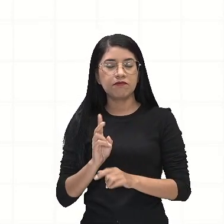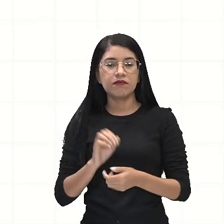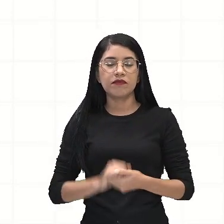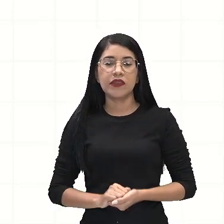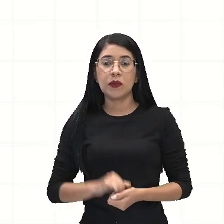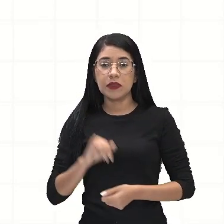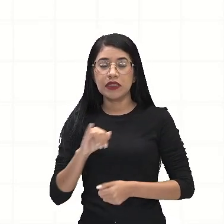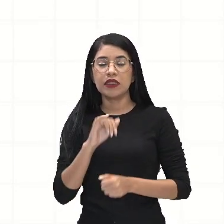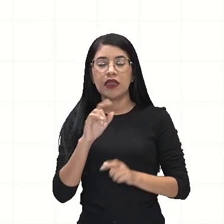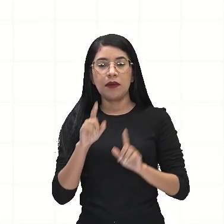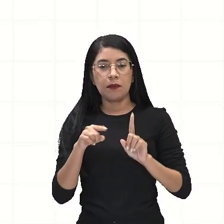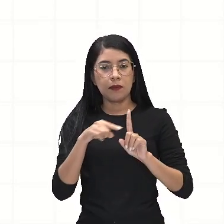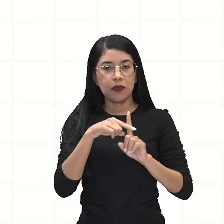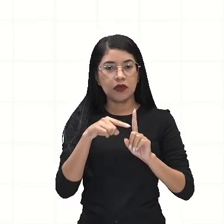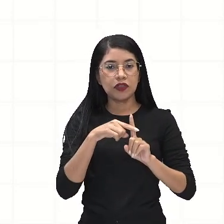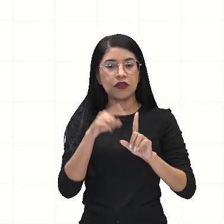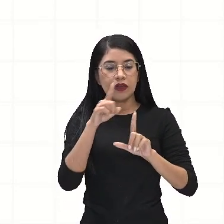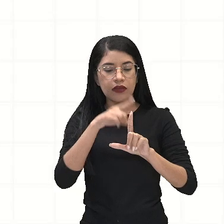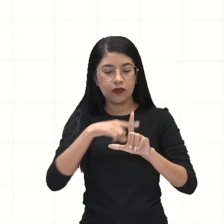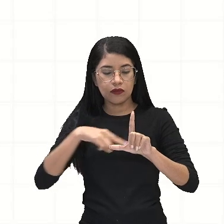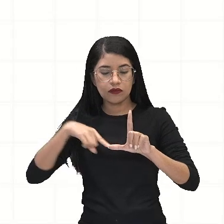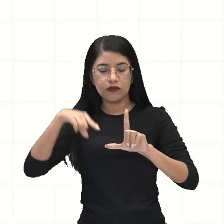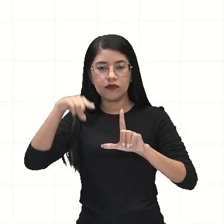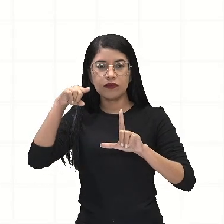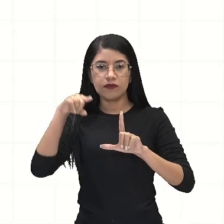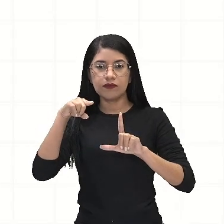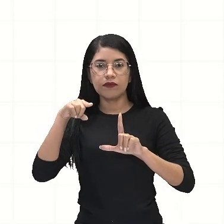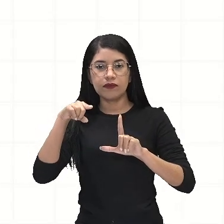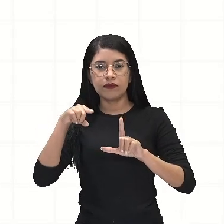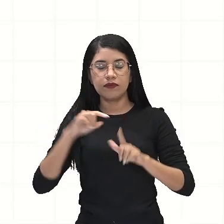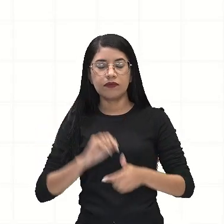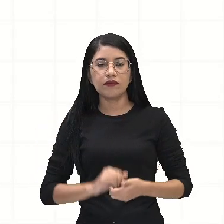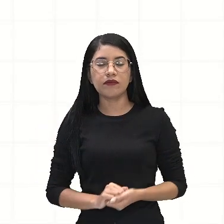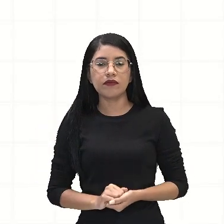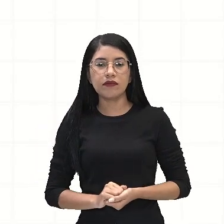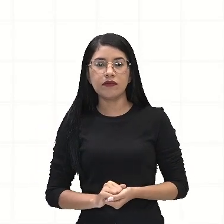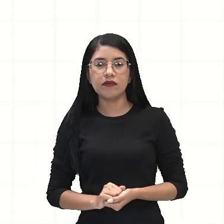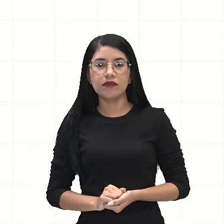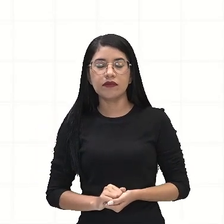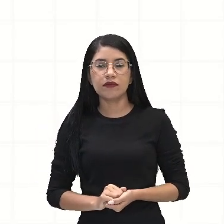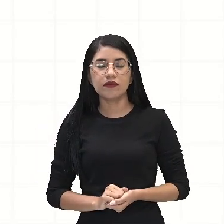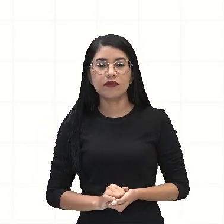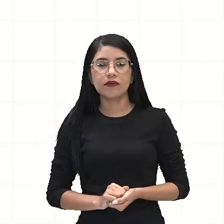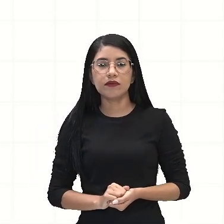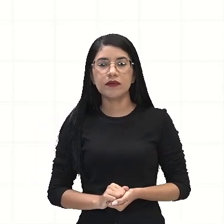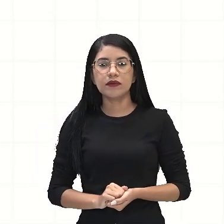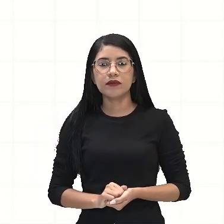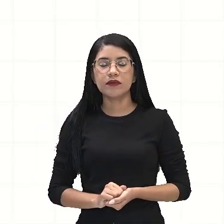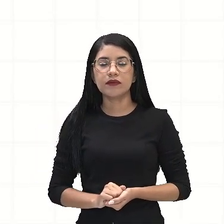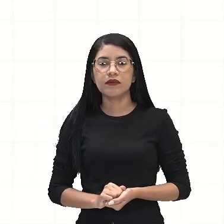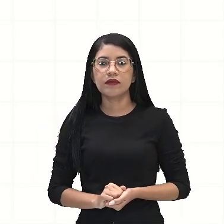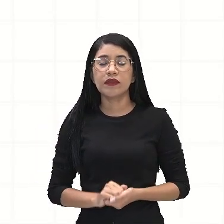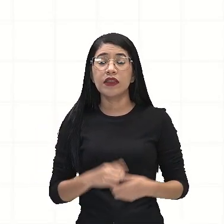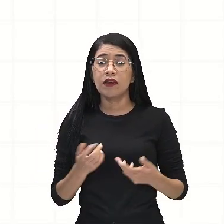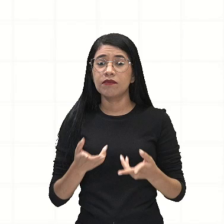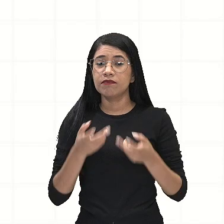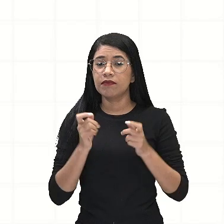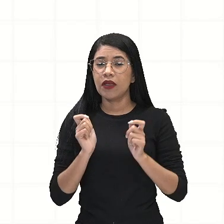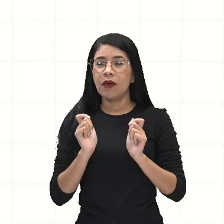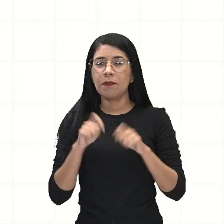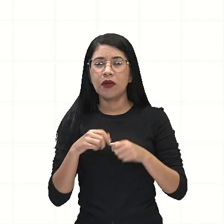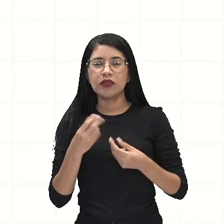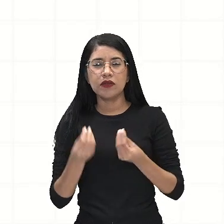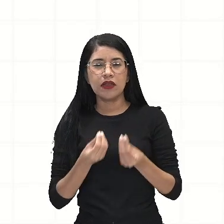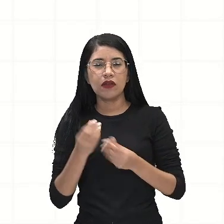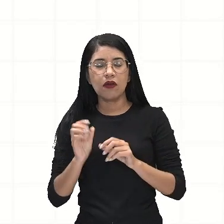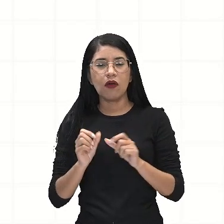a concavidade é voltada para cima. Beleza? Então, perceba que podemos usar a relação